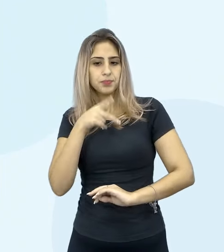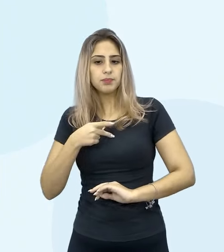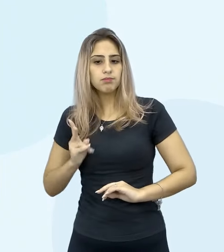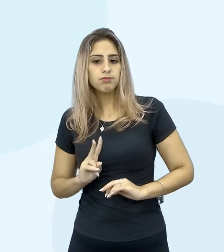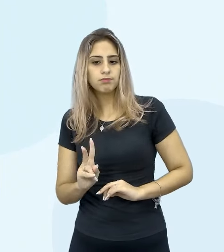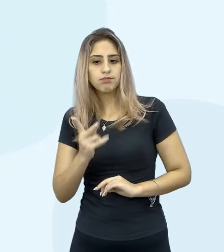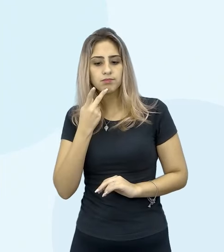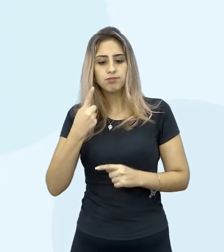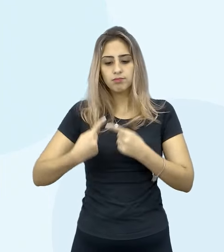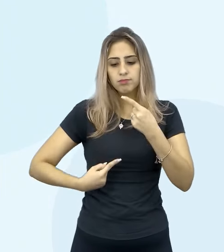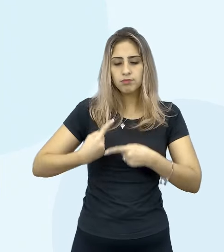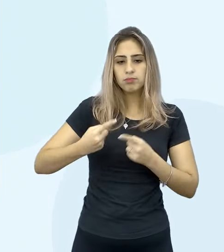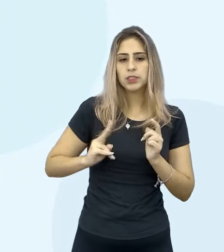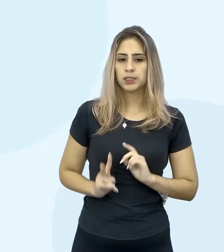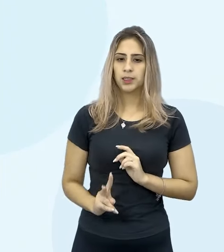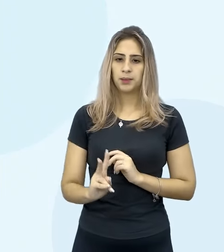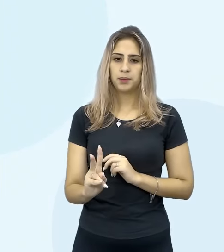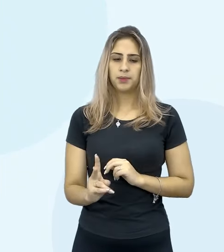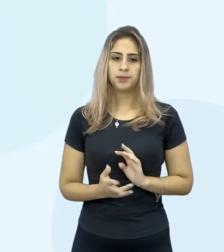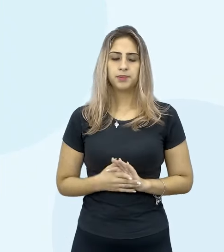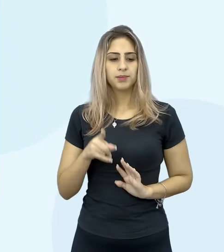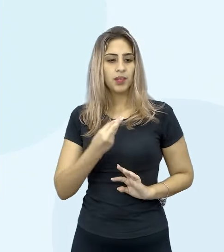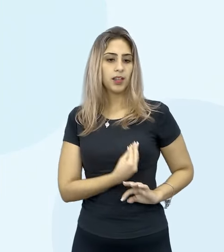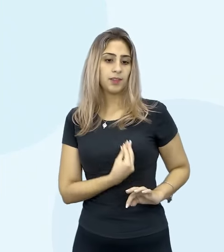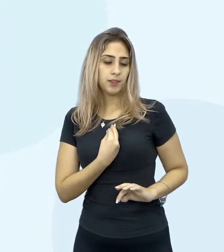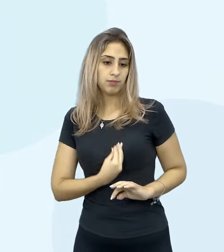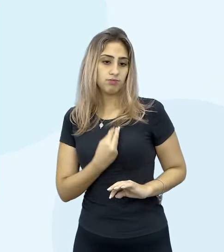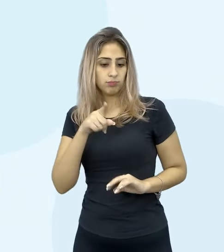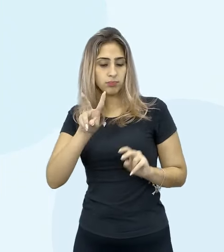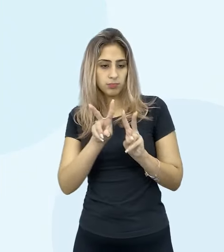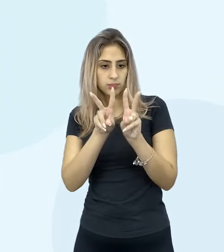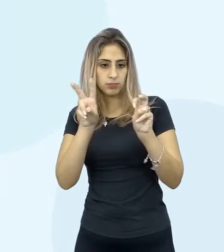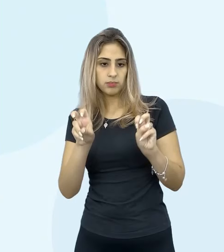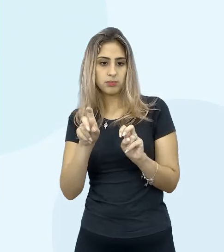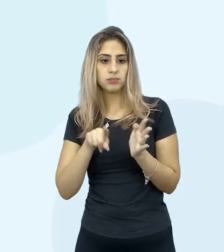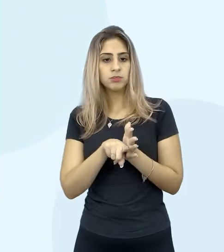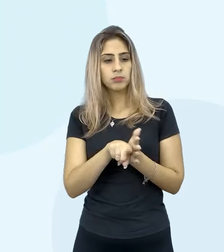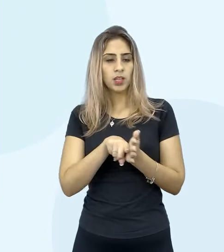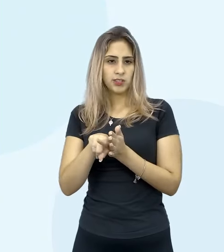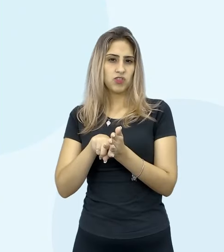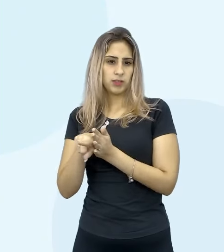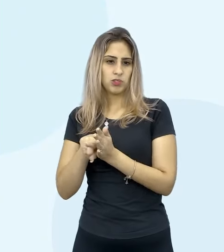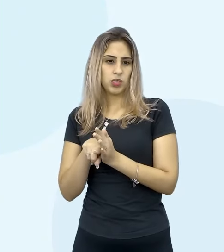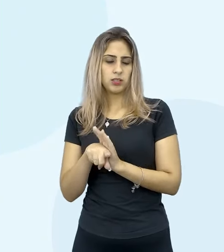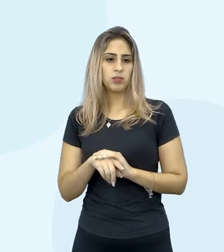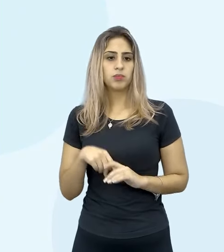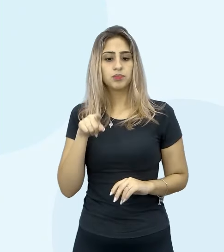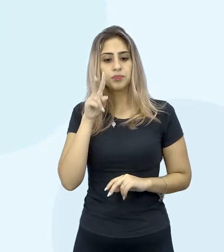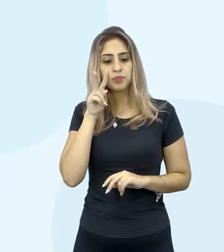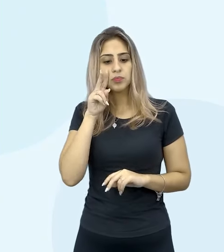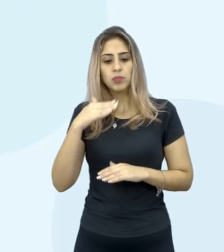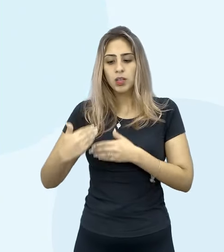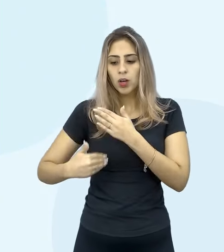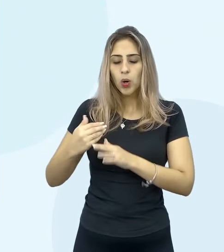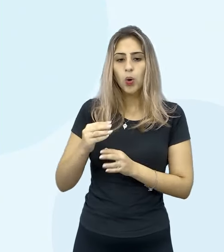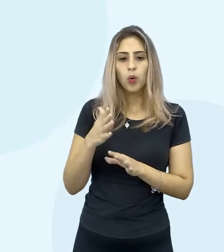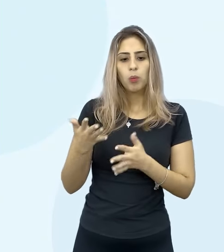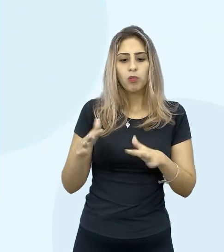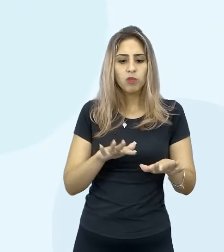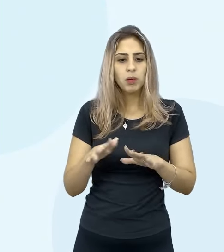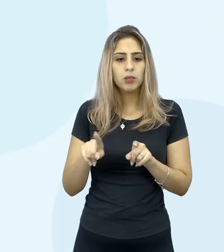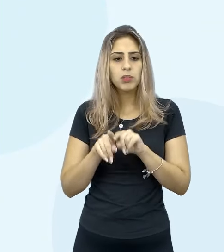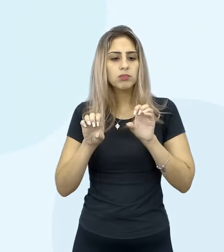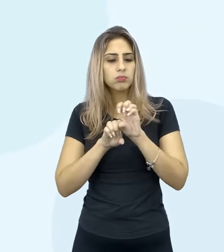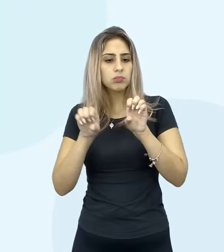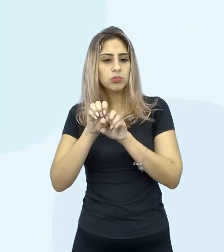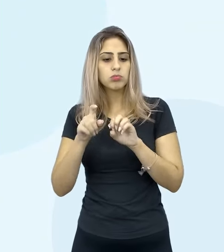sempre batendo nessa tecla, né? Que ele vai vivenciar essa questão da investigação, na observação de movimentos e da estrutura